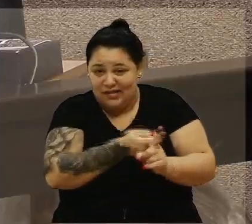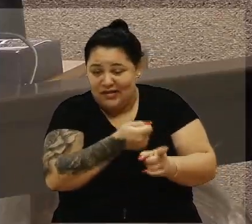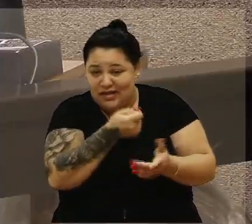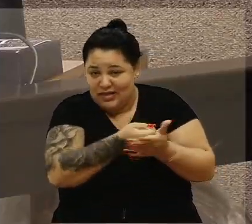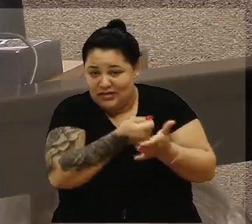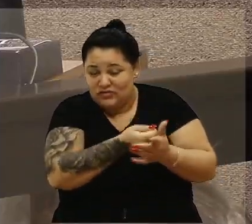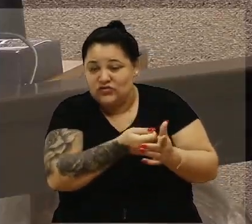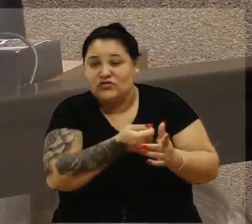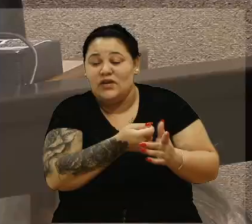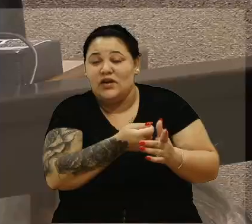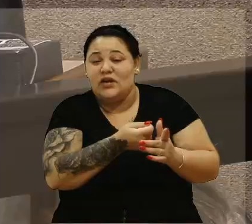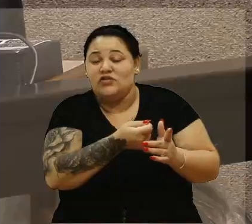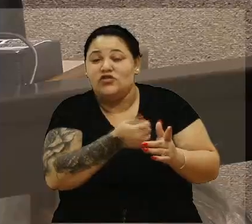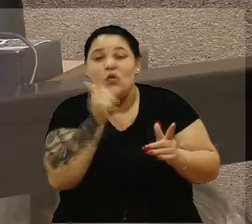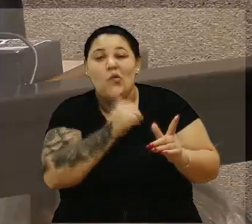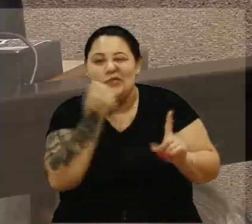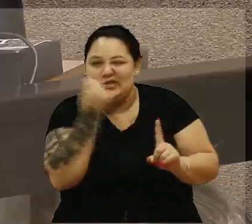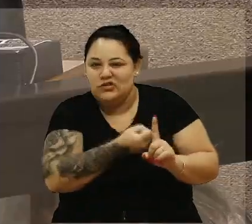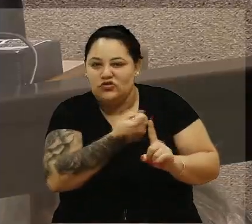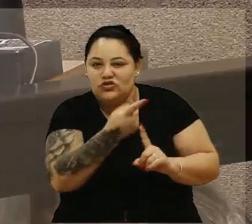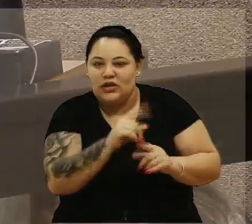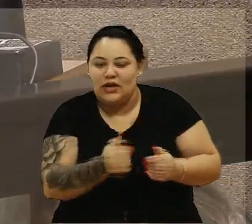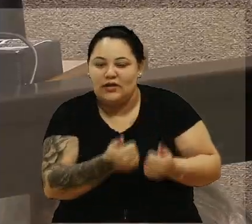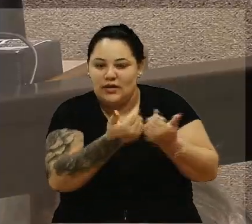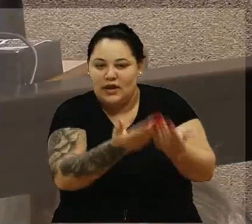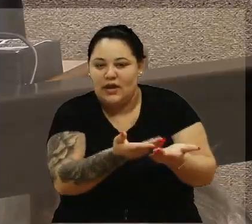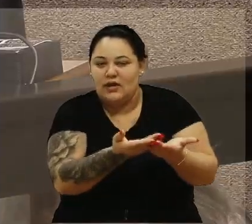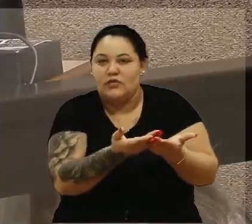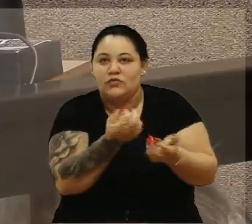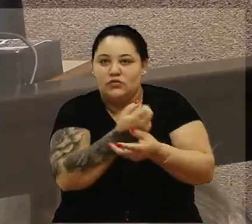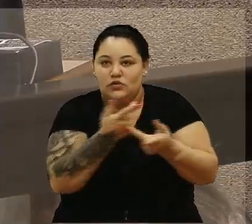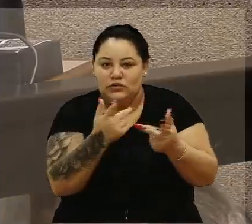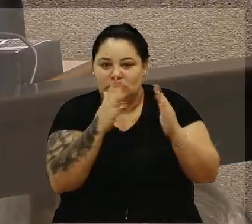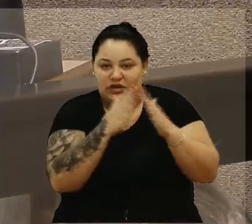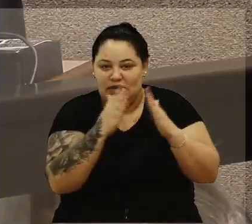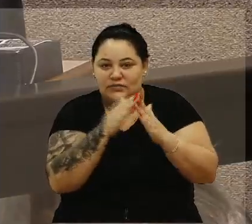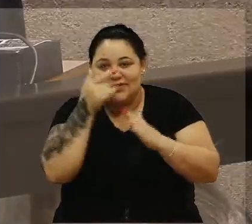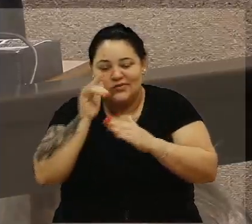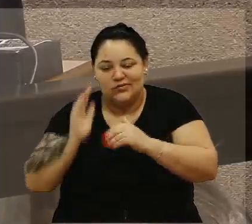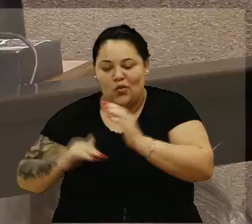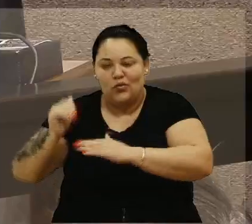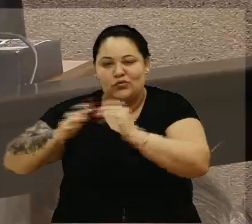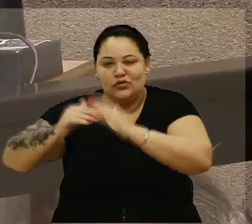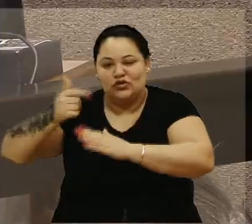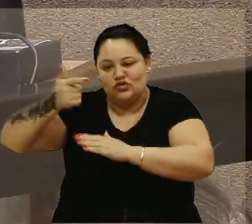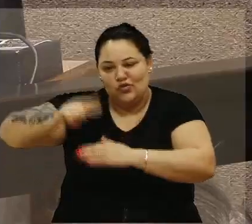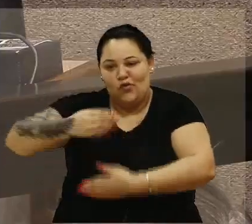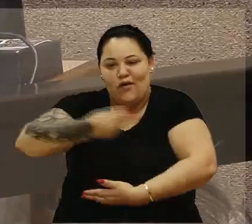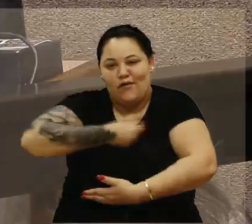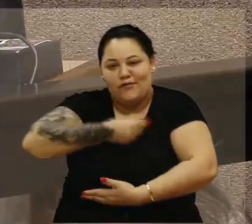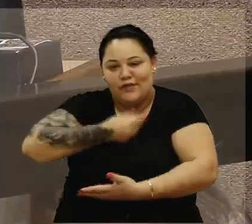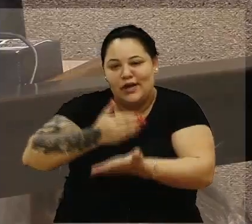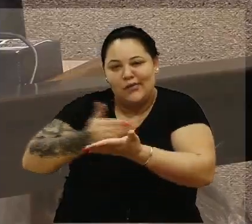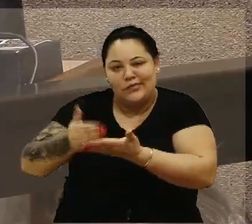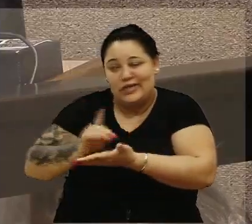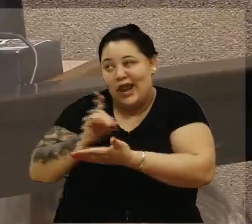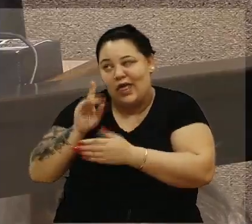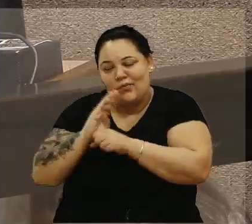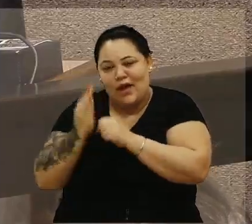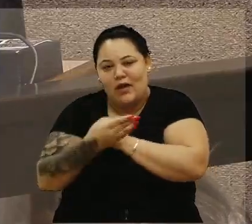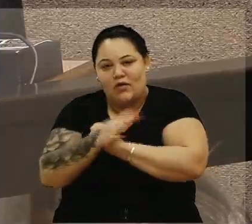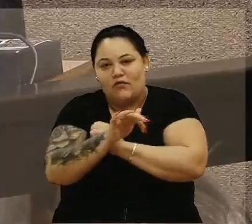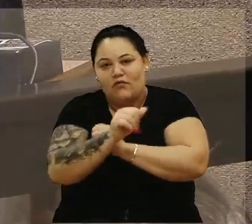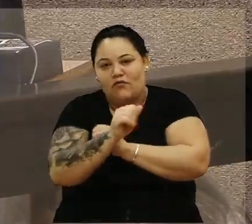de casa para eles, para que eles reconstruam a vida lá no bairro Fátima, né? A gente